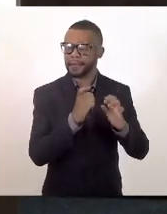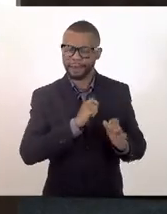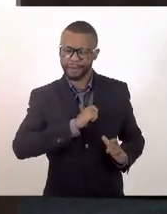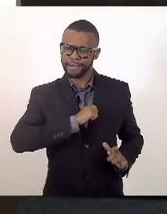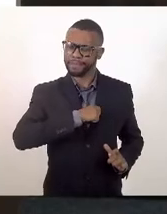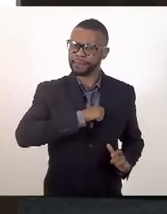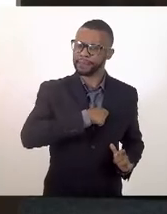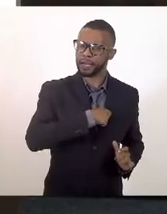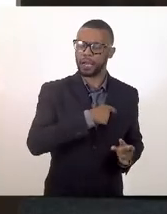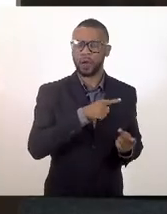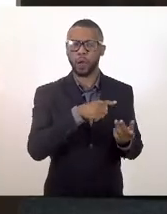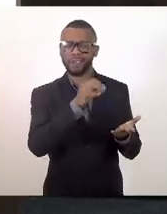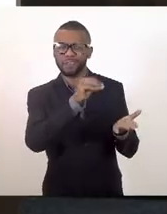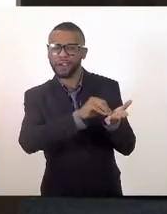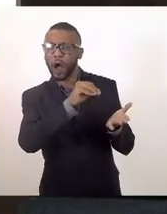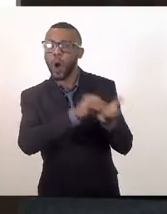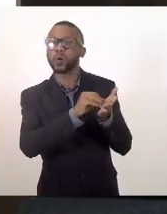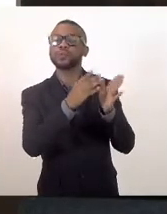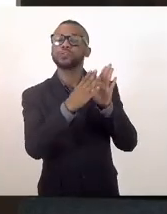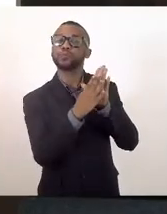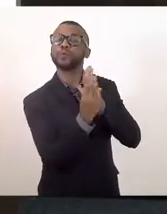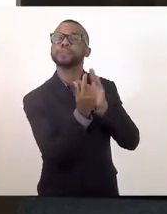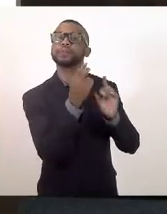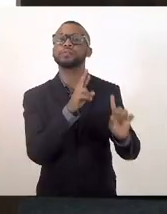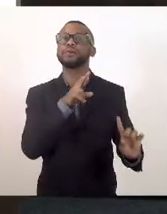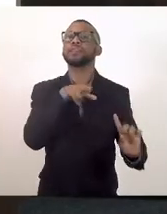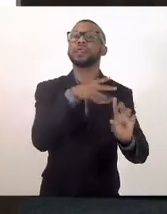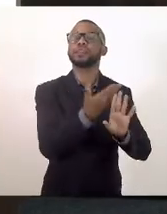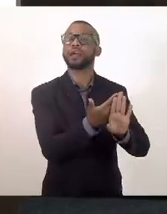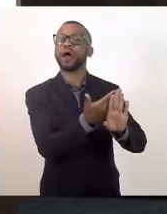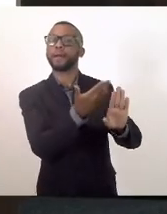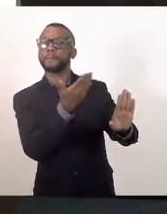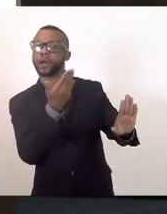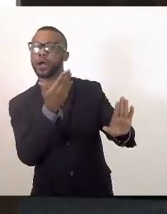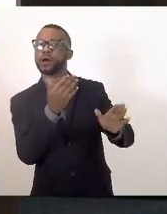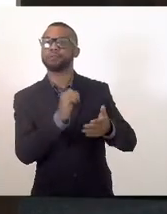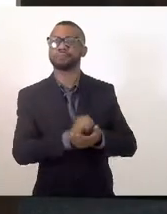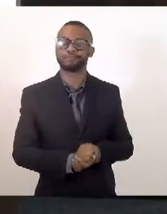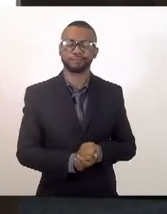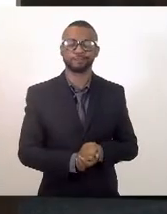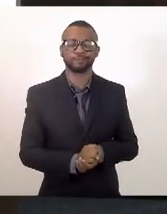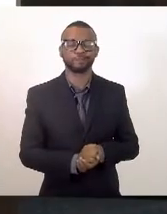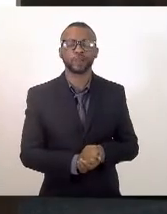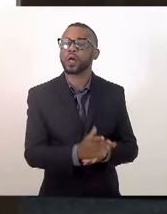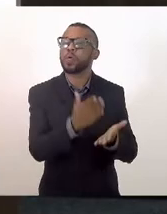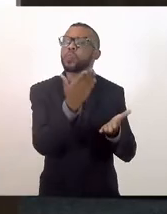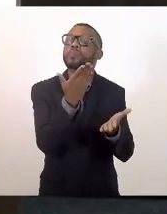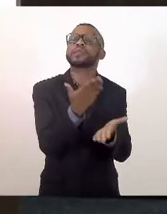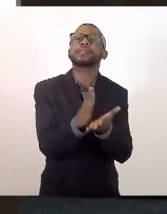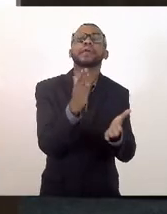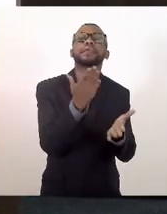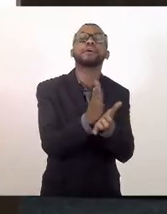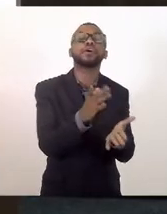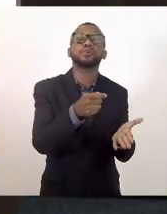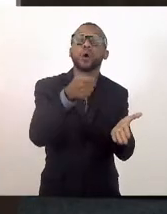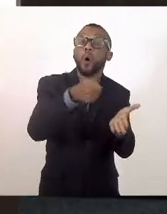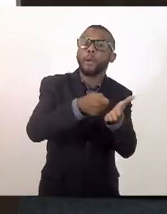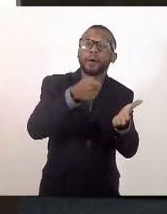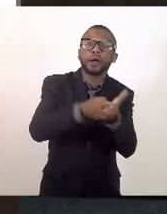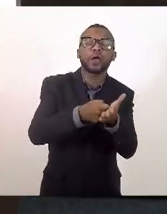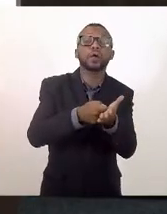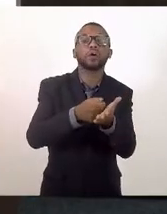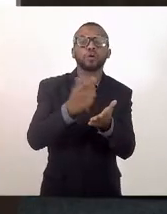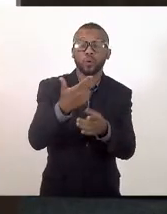de configuração. Diz ele, longe fica de exigir consenso dos